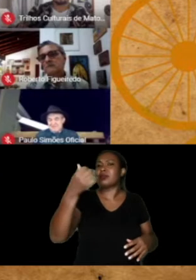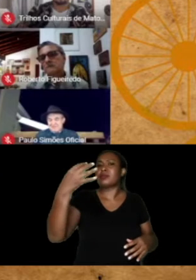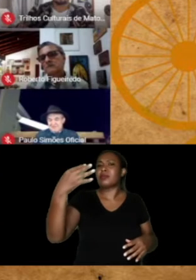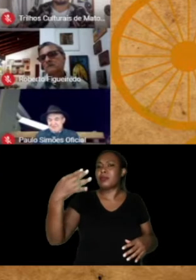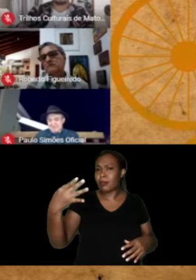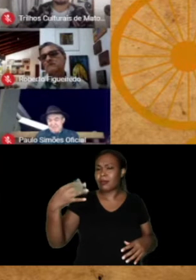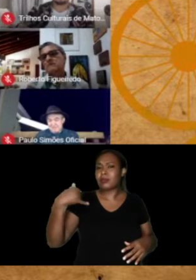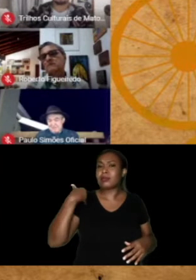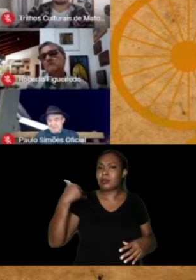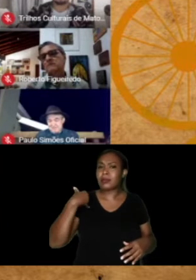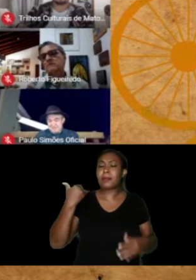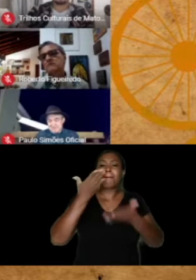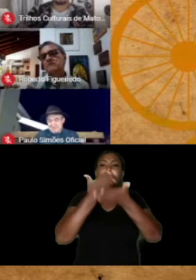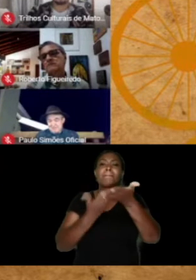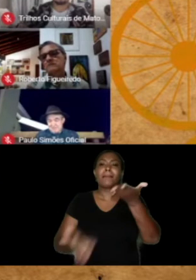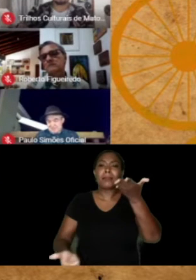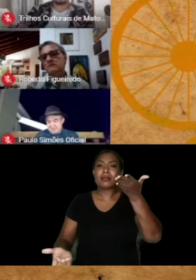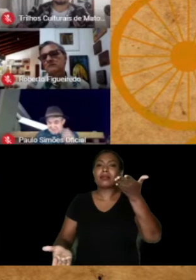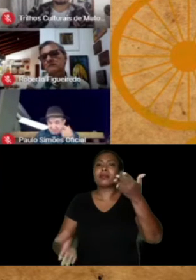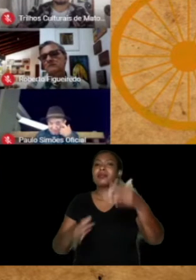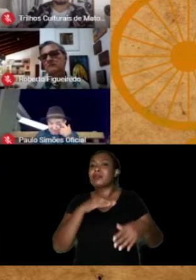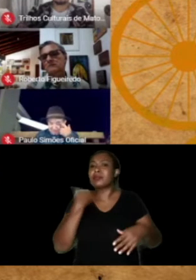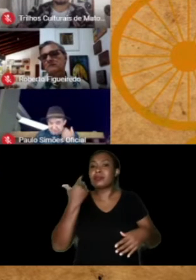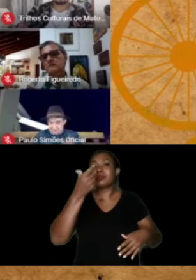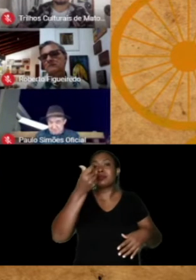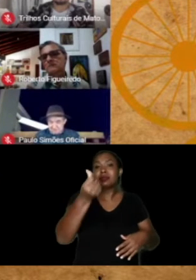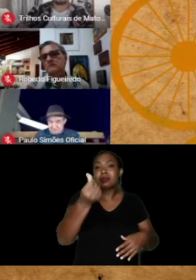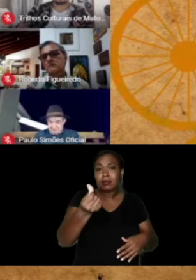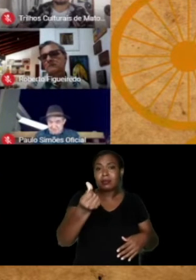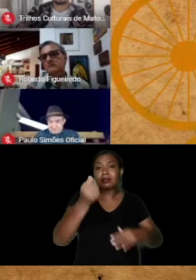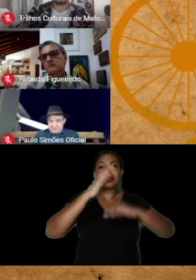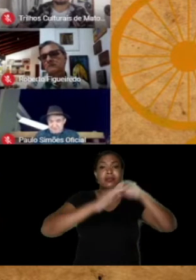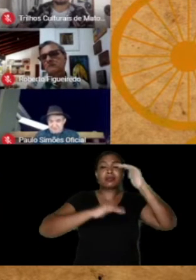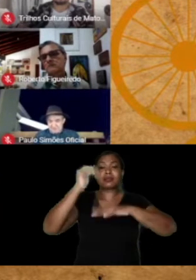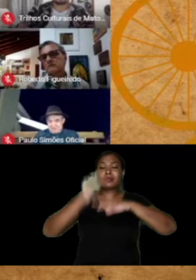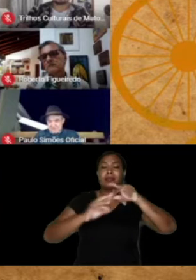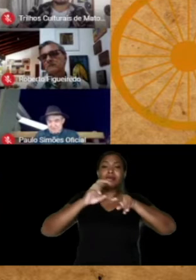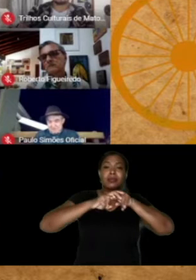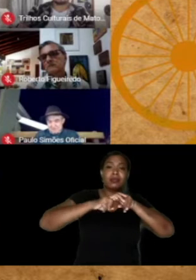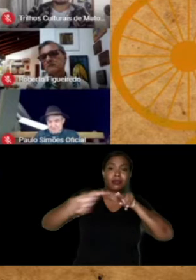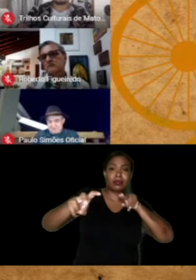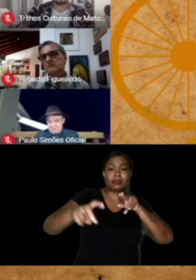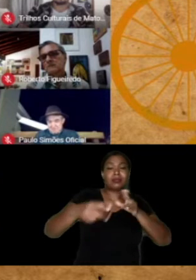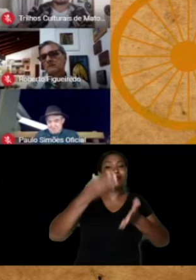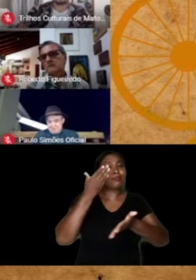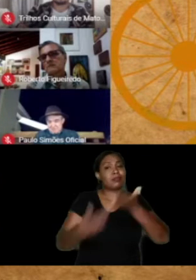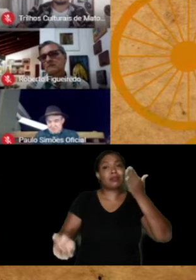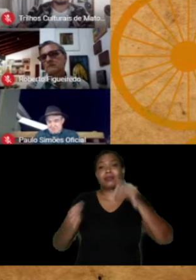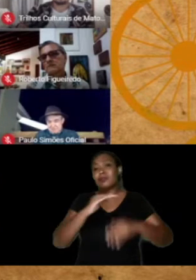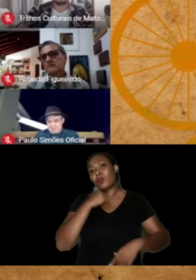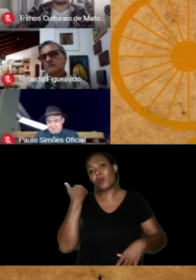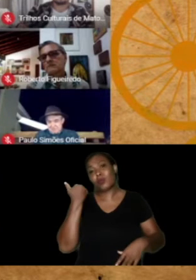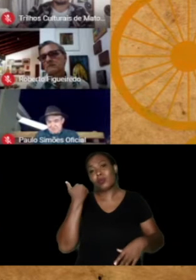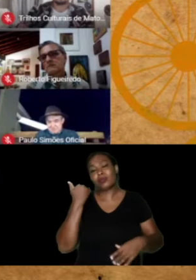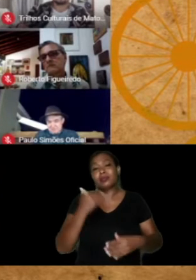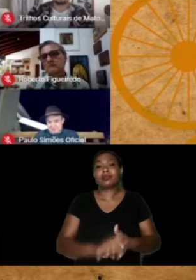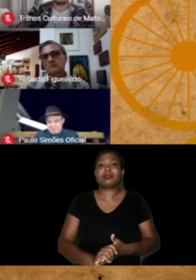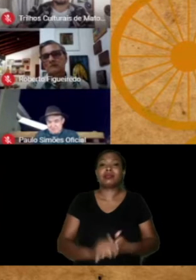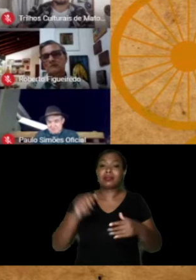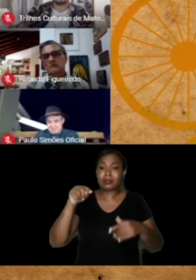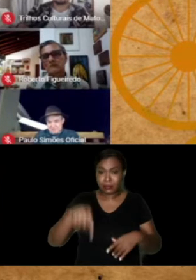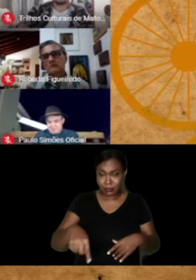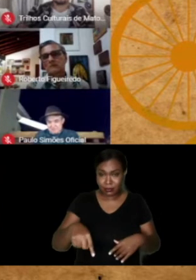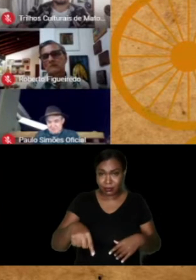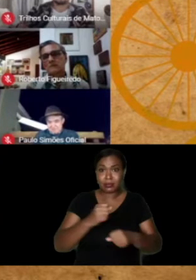ano passado, 6 ferroviários. Sabe? Esse ano, nós perdemos, inclusive,